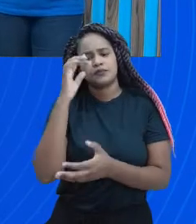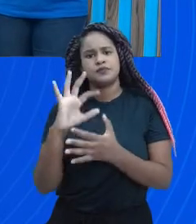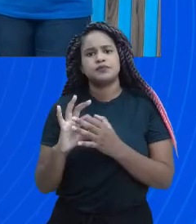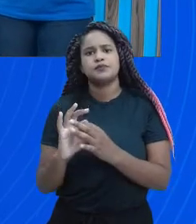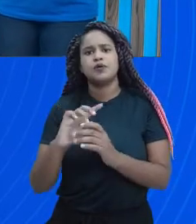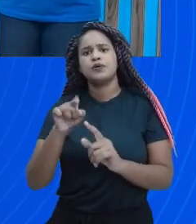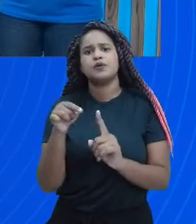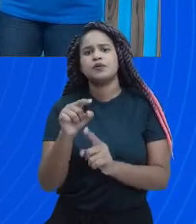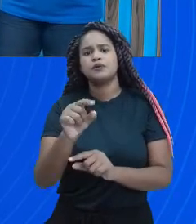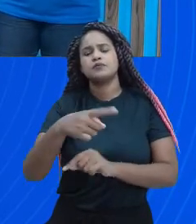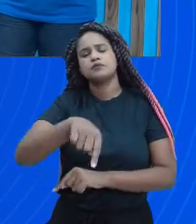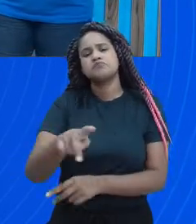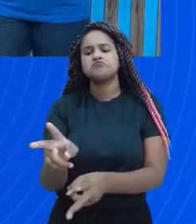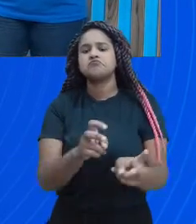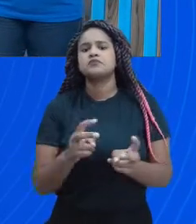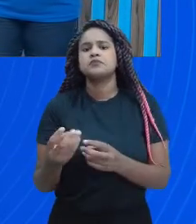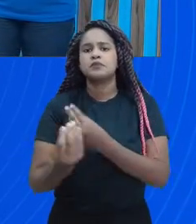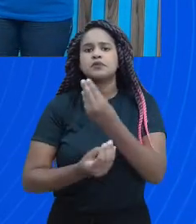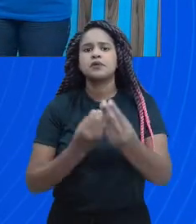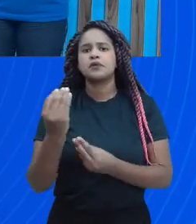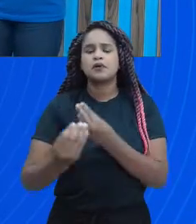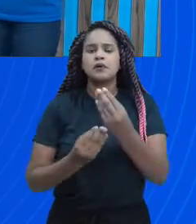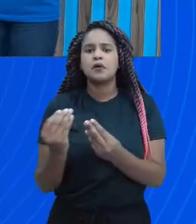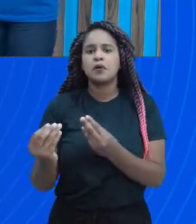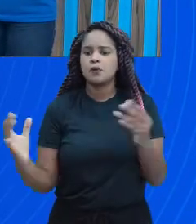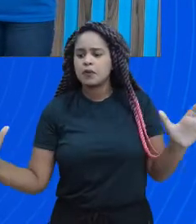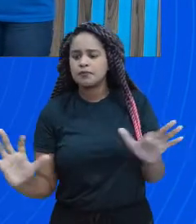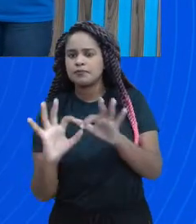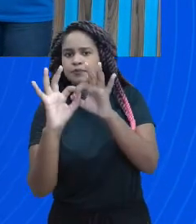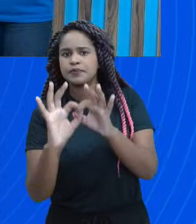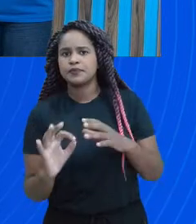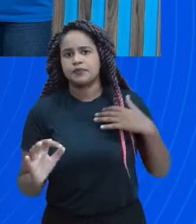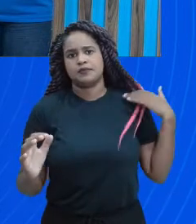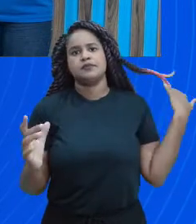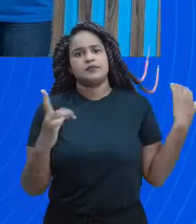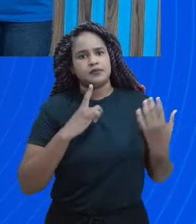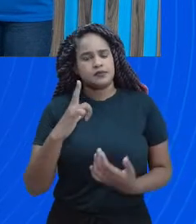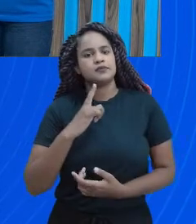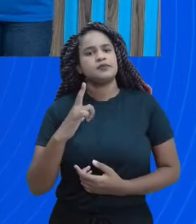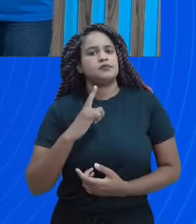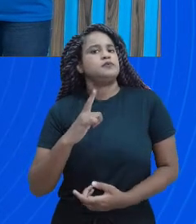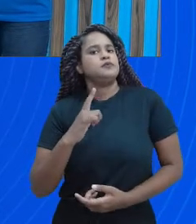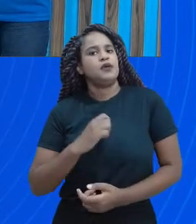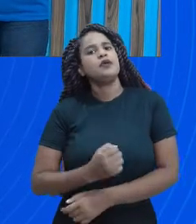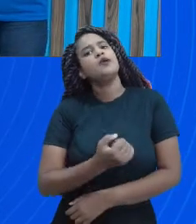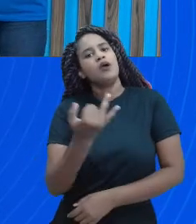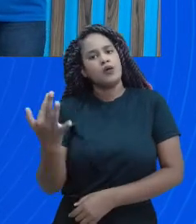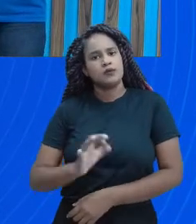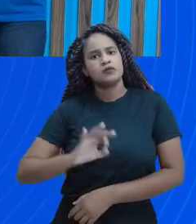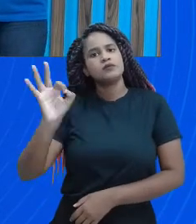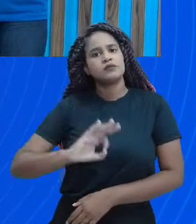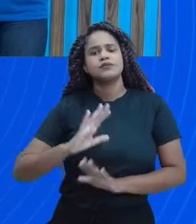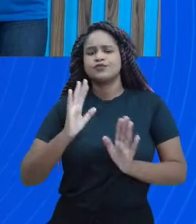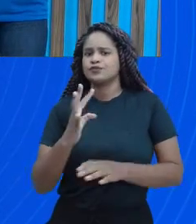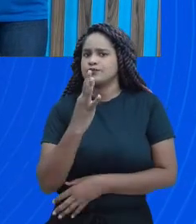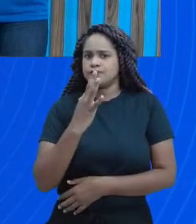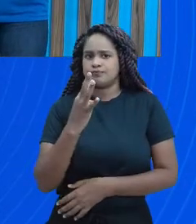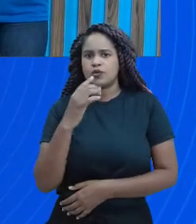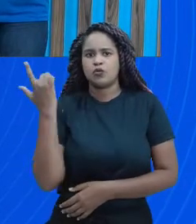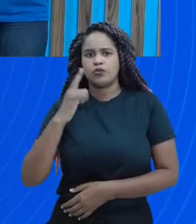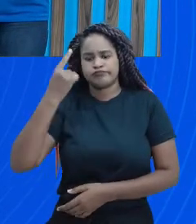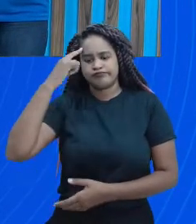a ideia é que você comece a perceber essa dependência, né, essa relação que existe entre alguns percentuais que a gente já